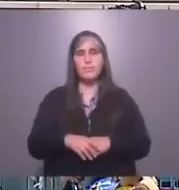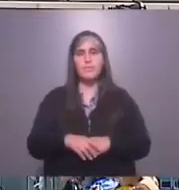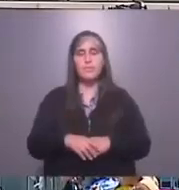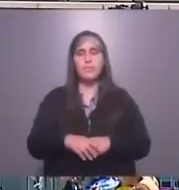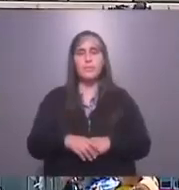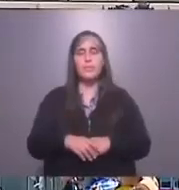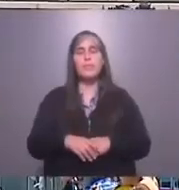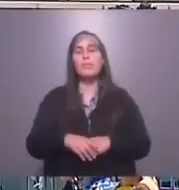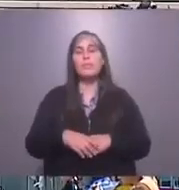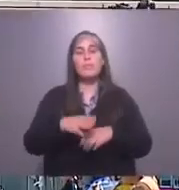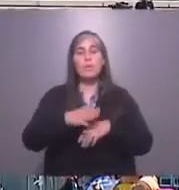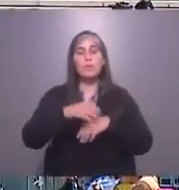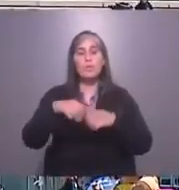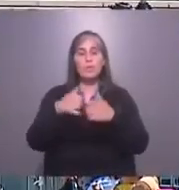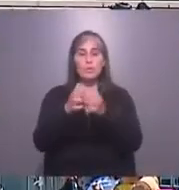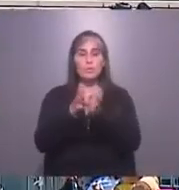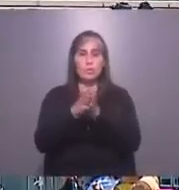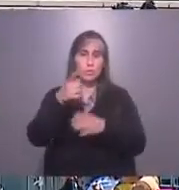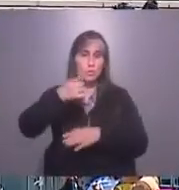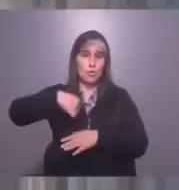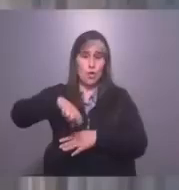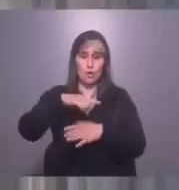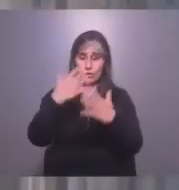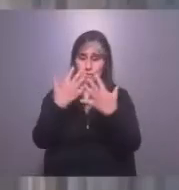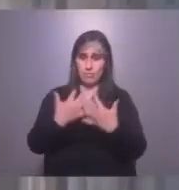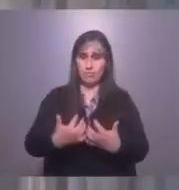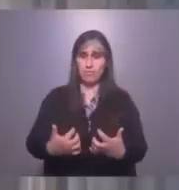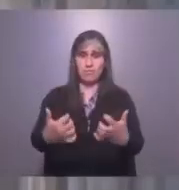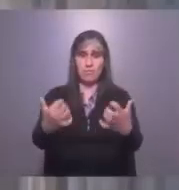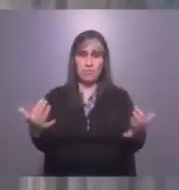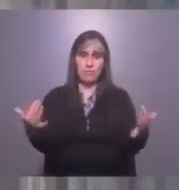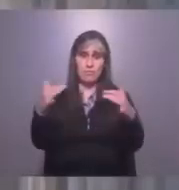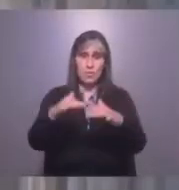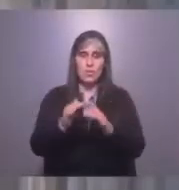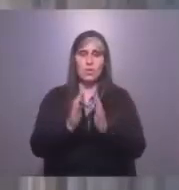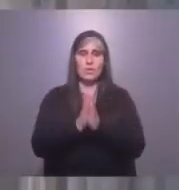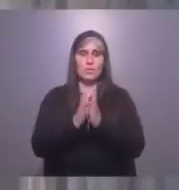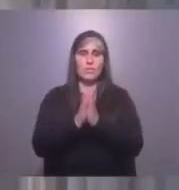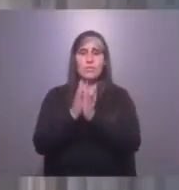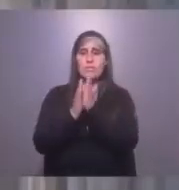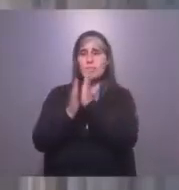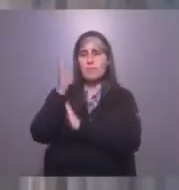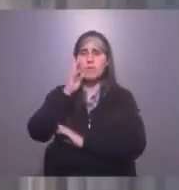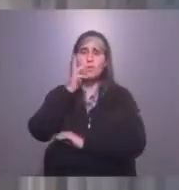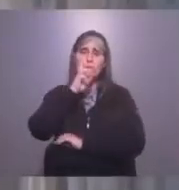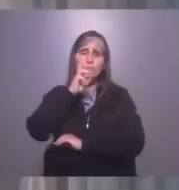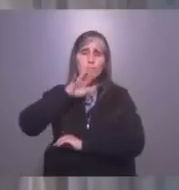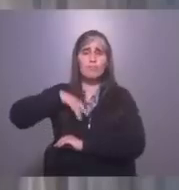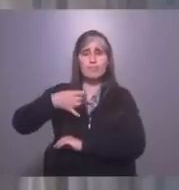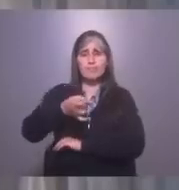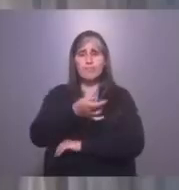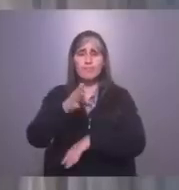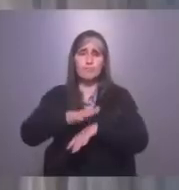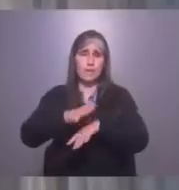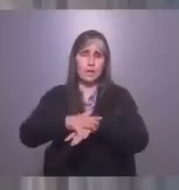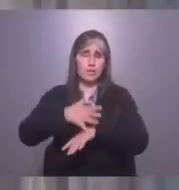Senhor. Por todos nós aqui reunidos em Assembleia, para que Deus nos conceda o perdão dos pecados e